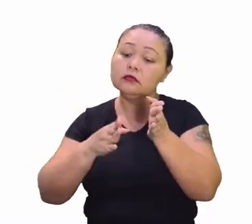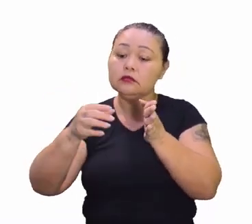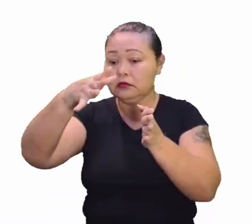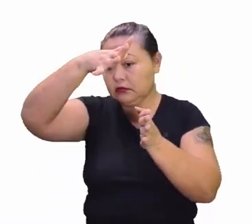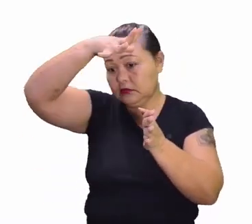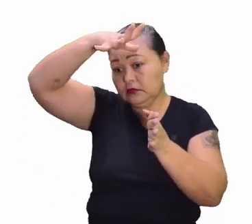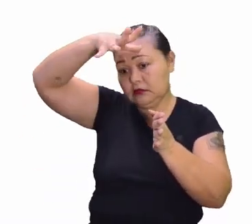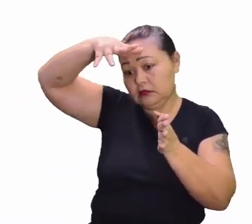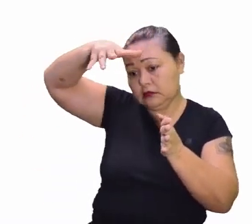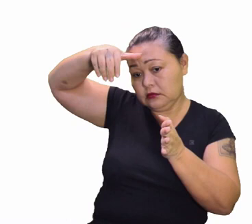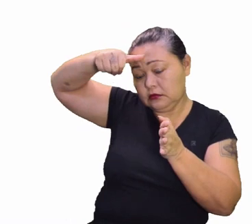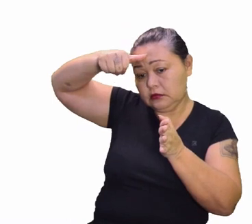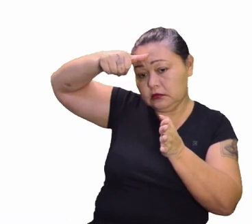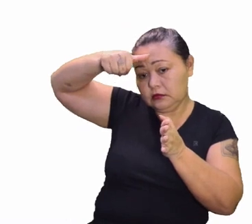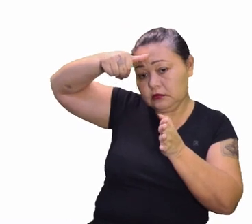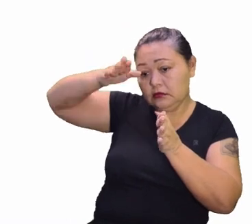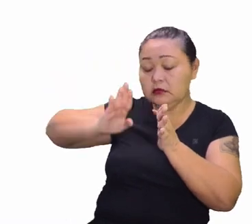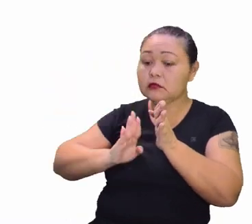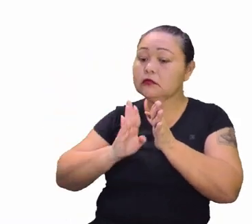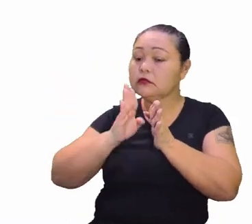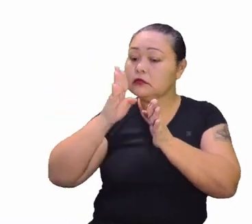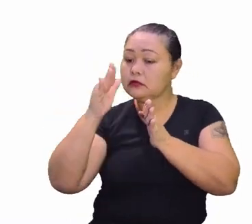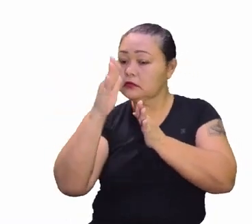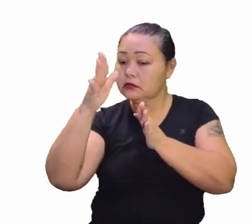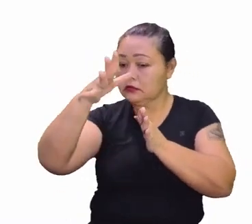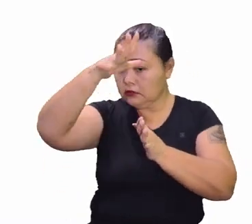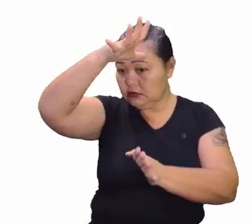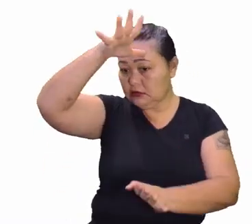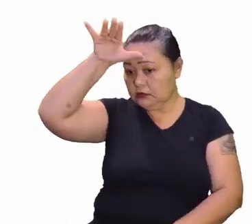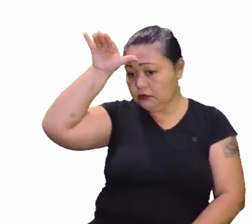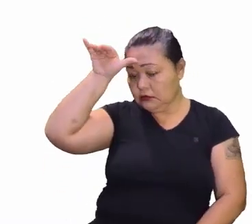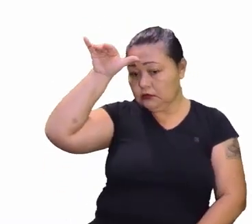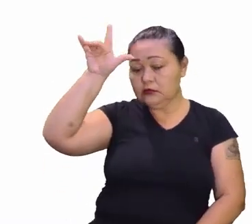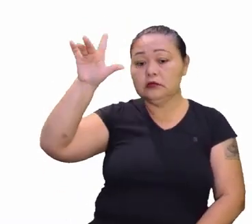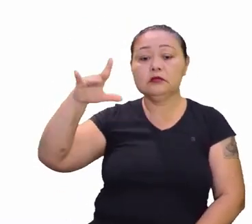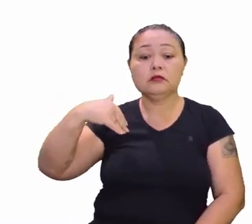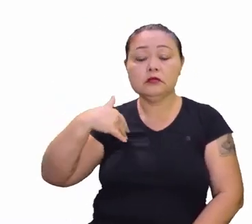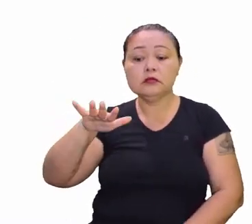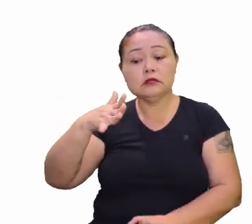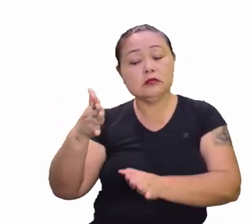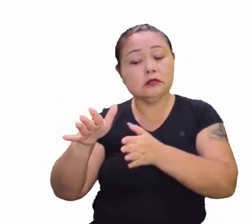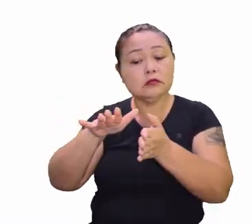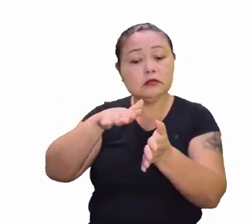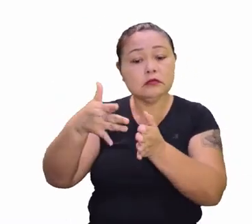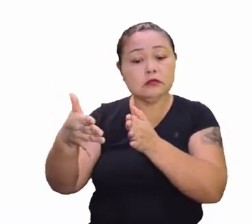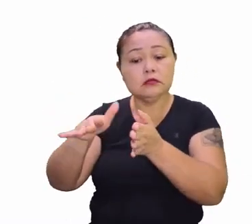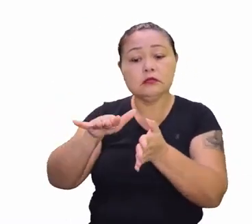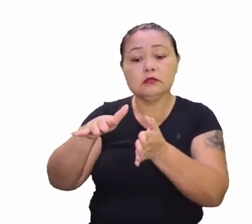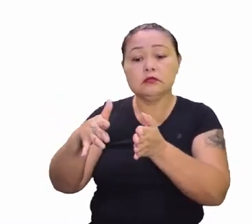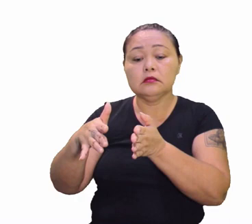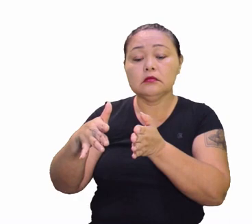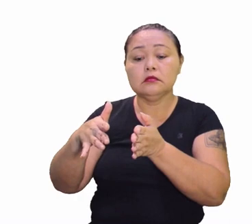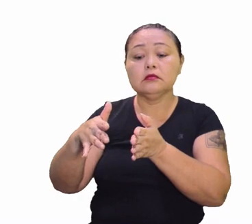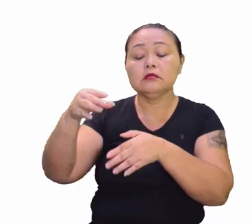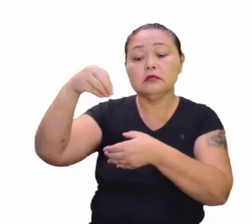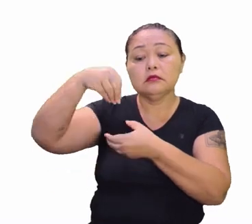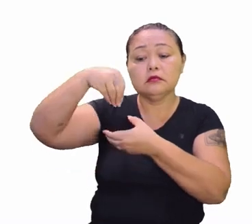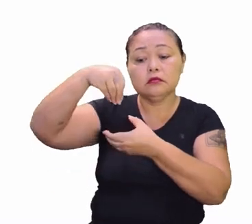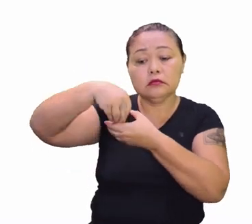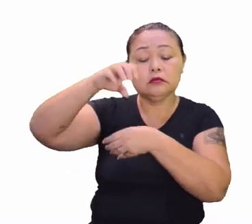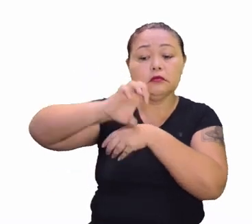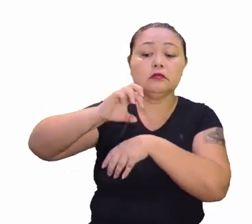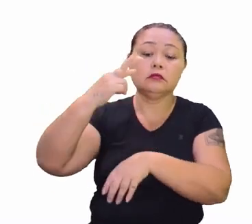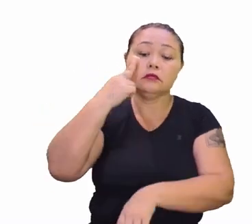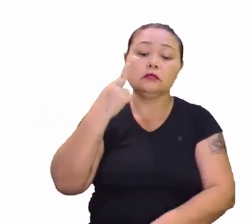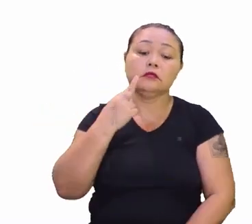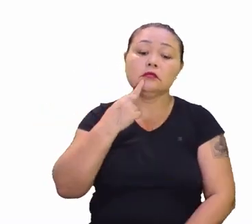Mato Grosso em sentido para o Amazonas, é isso? Exato. Mas ela pega uma pequena parte aqui em Rondônia.